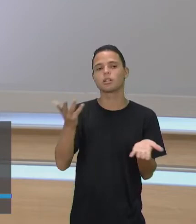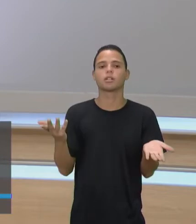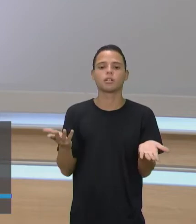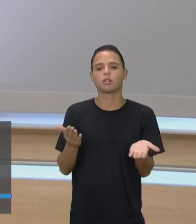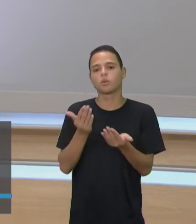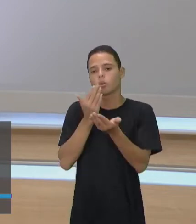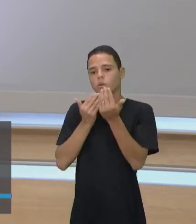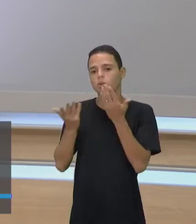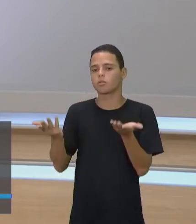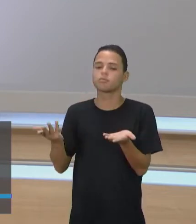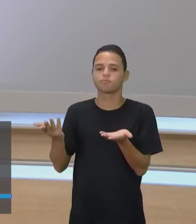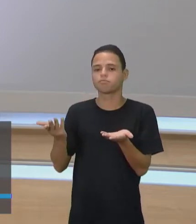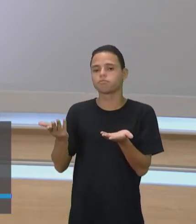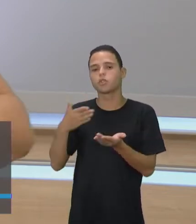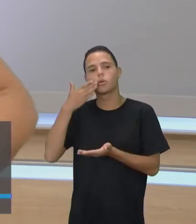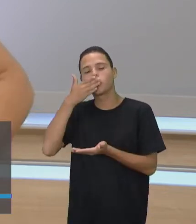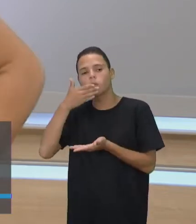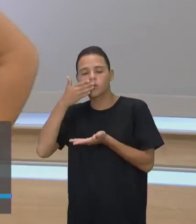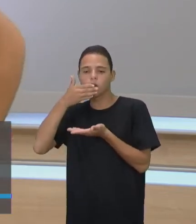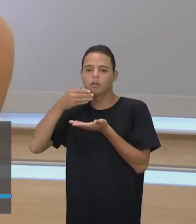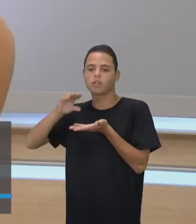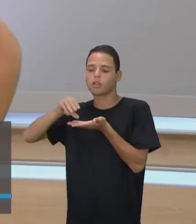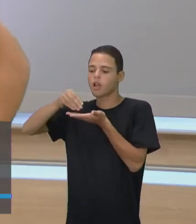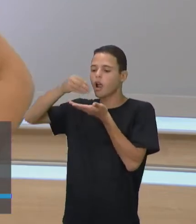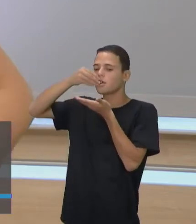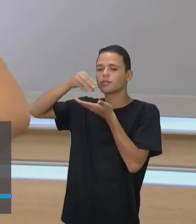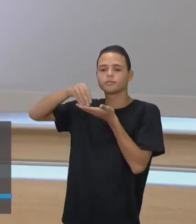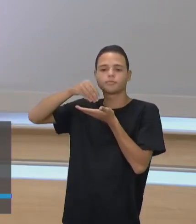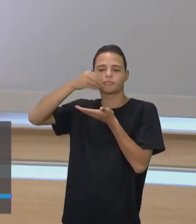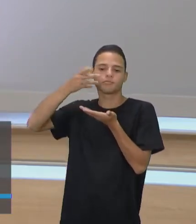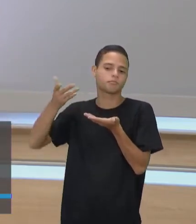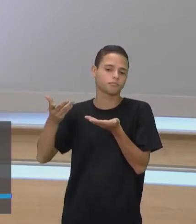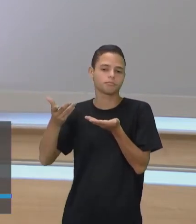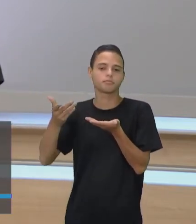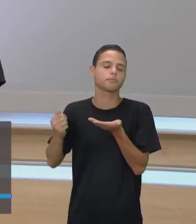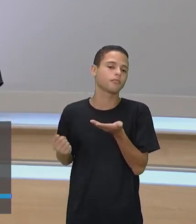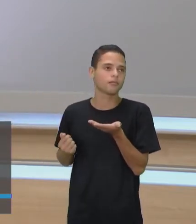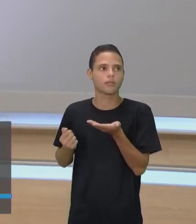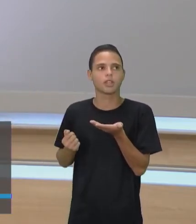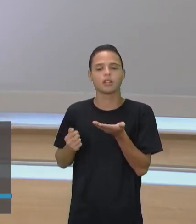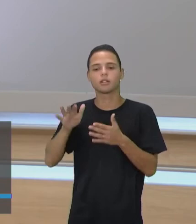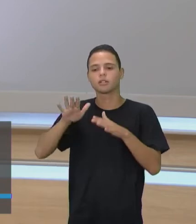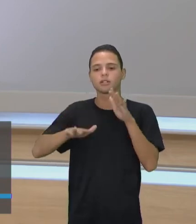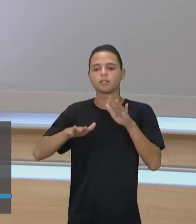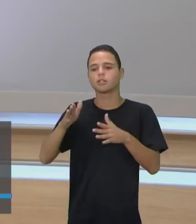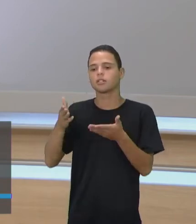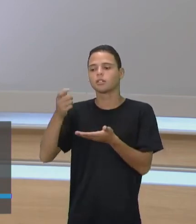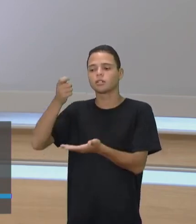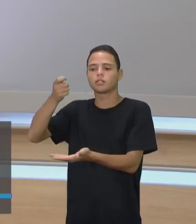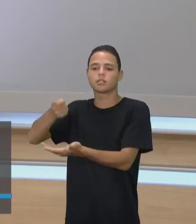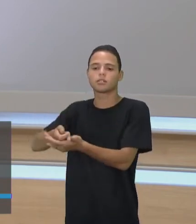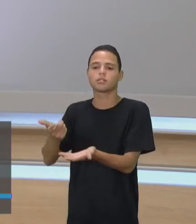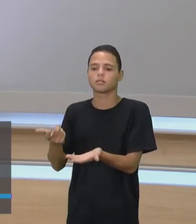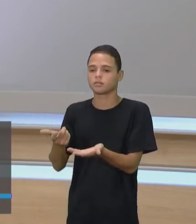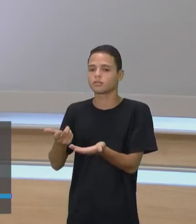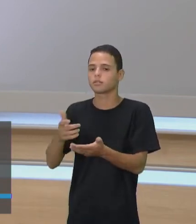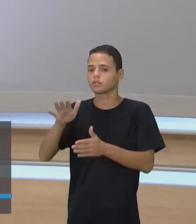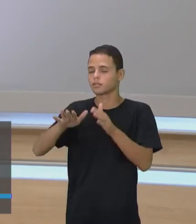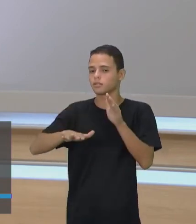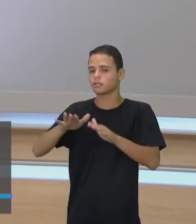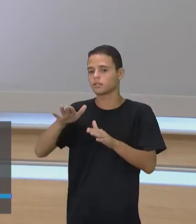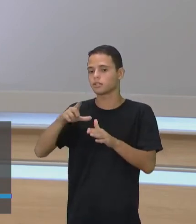por exemplo, bolacha doce igual aquelas bolachas recheadas, enfim. E aí, ao invés de eu comprar, por exemplo, uma embalagem onde elas